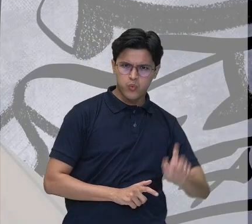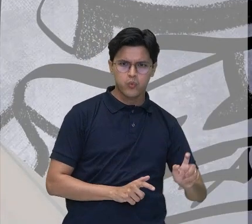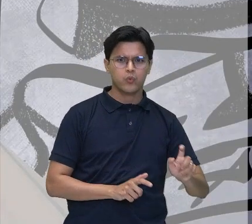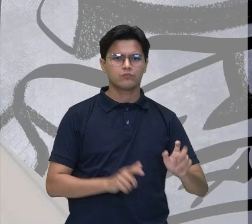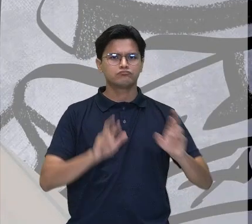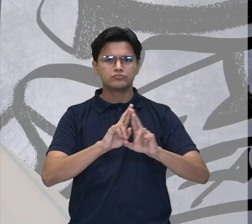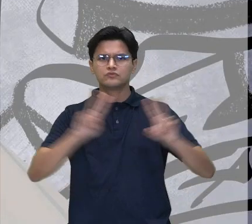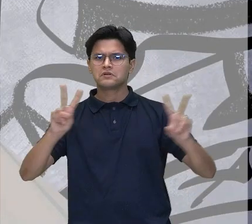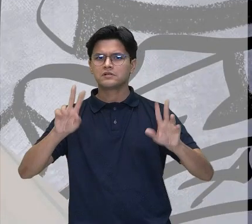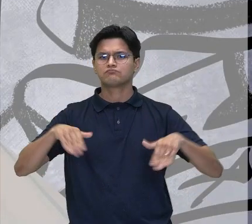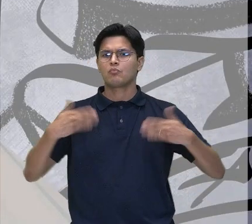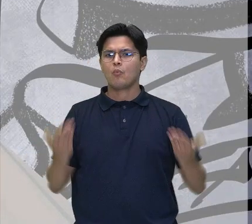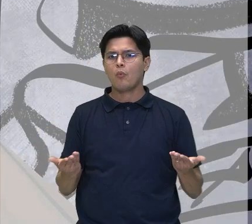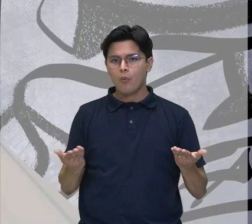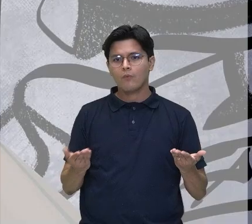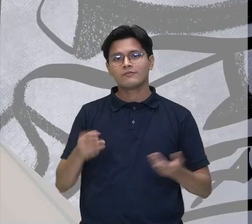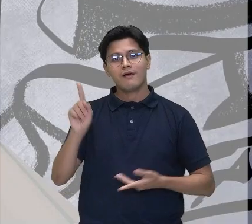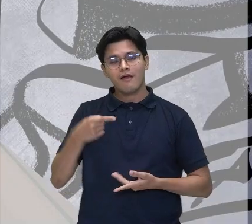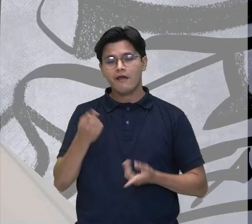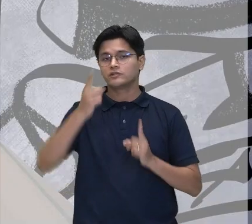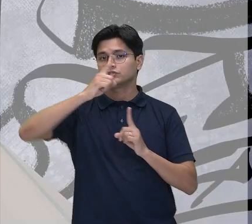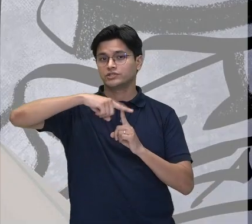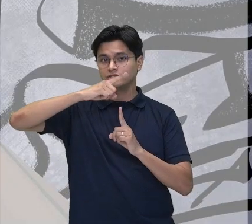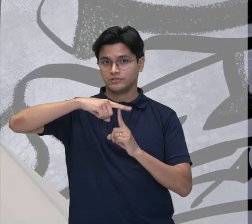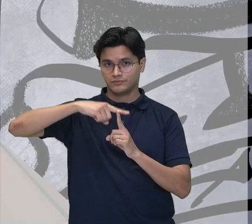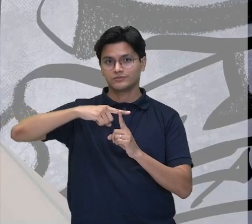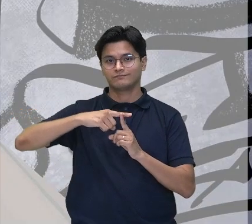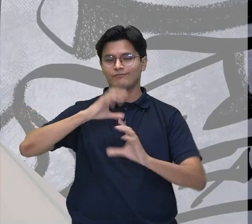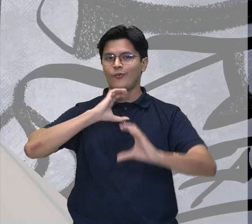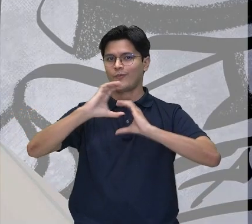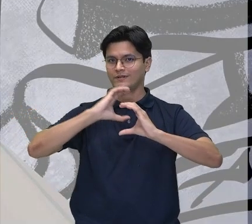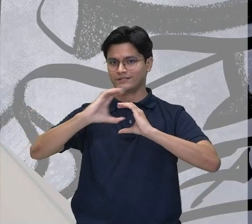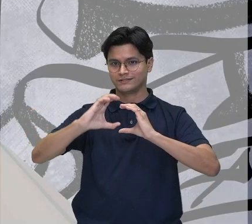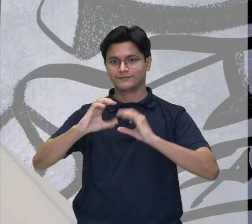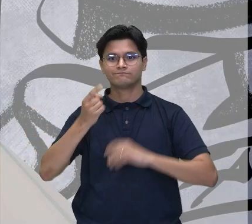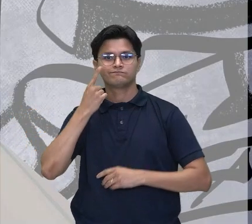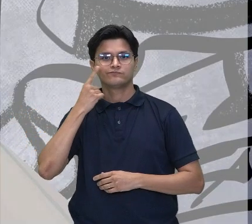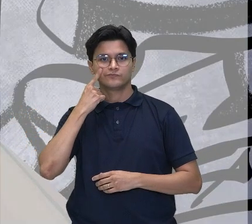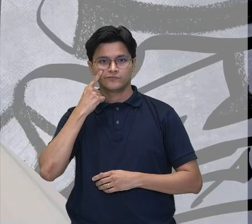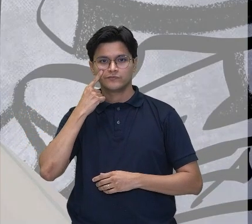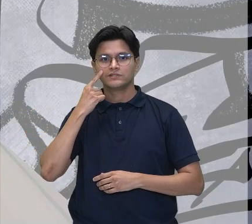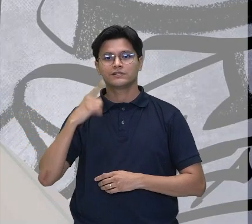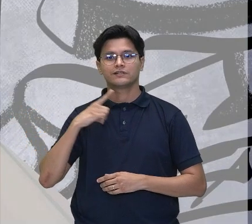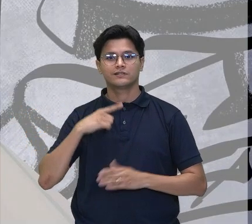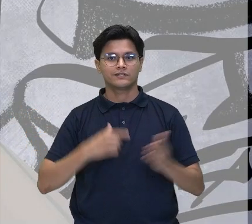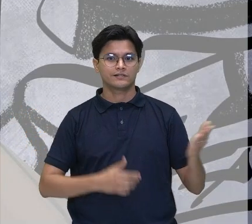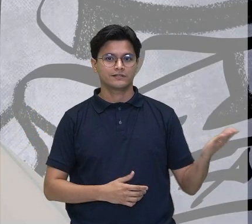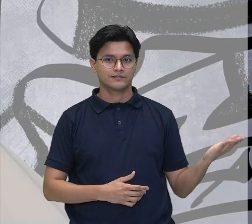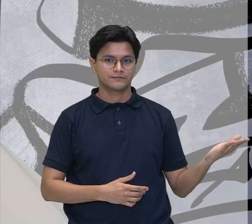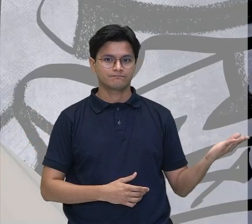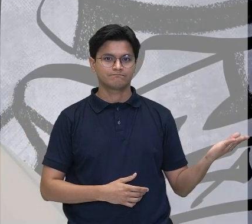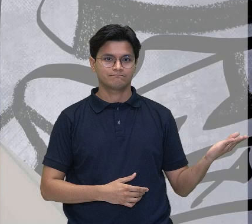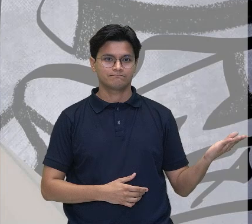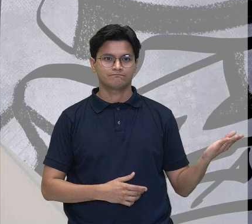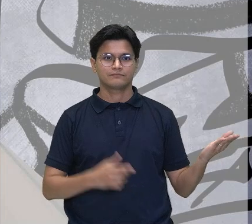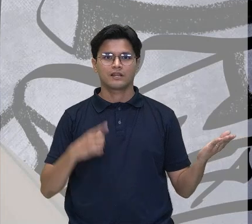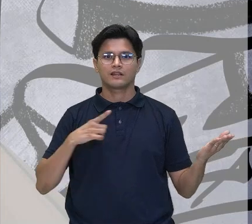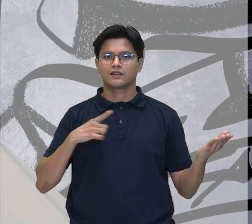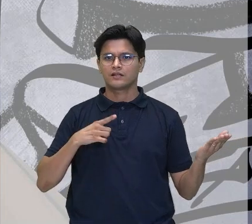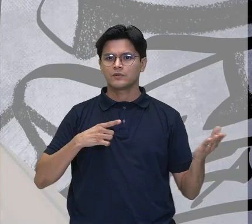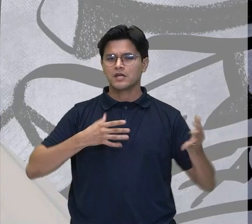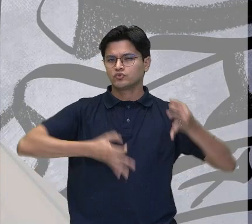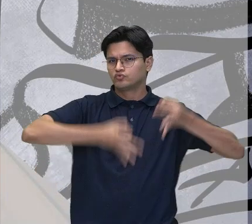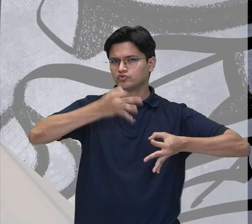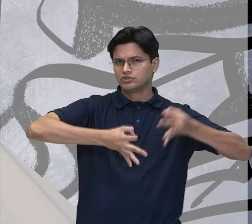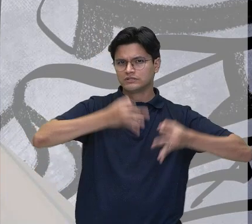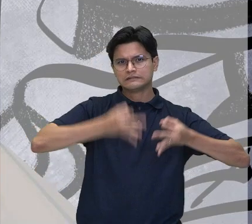Percebam que são formas de se comunicar. Vejam que desse lado nós temos aqui, ó, justiça, rock e